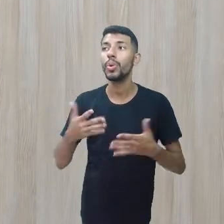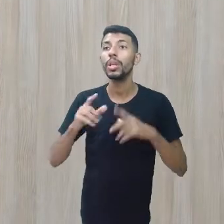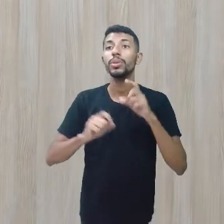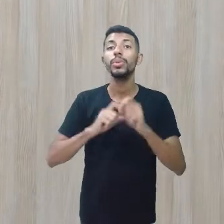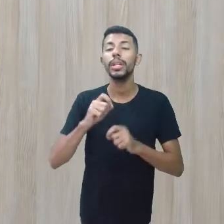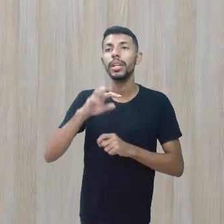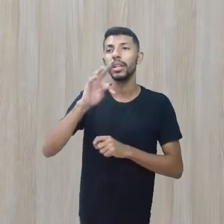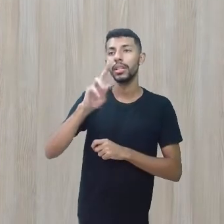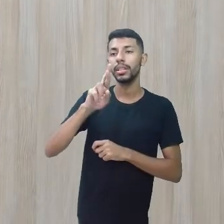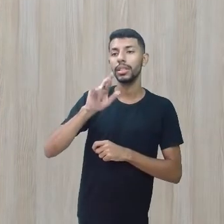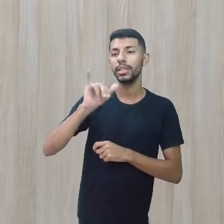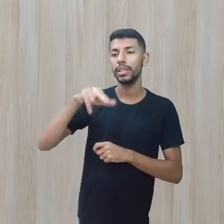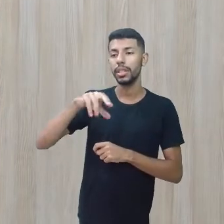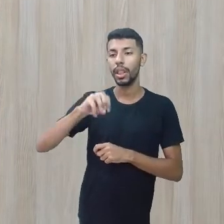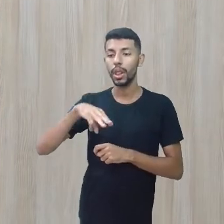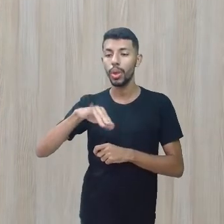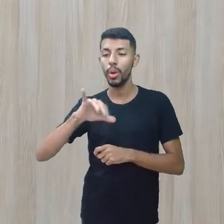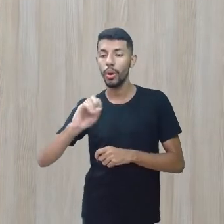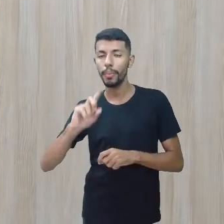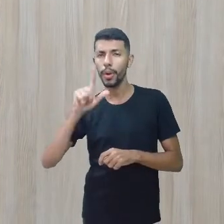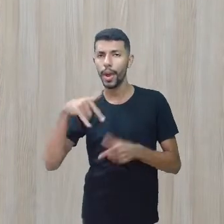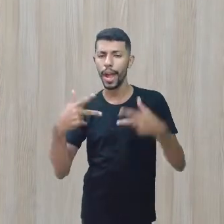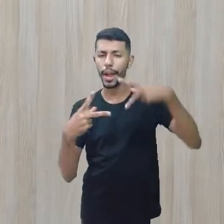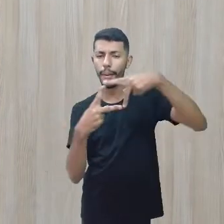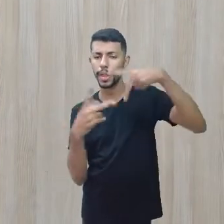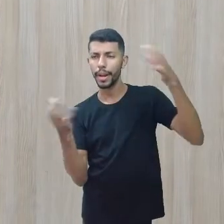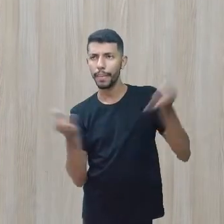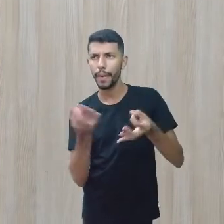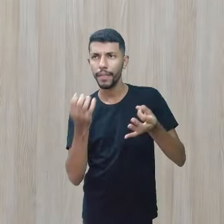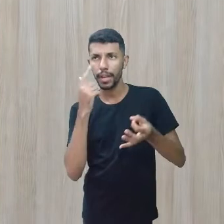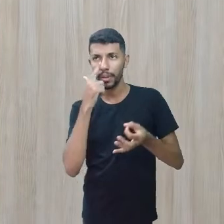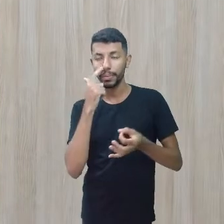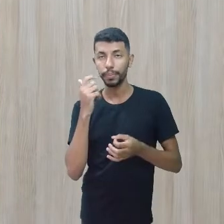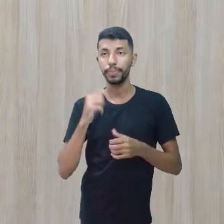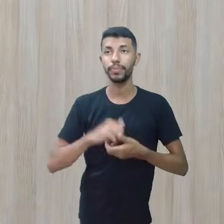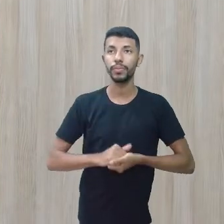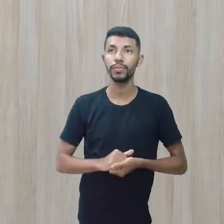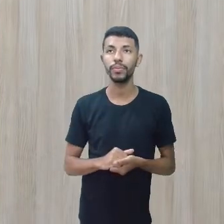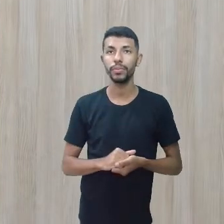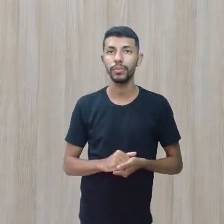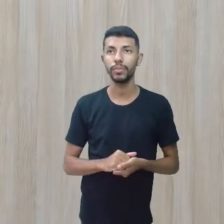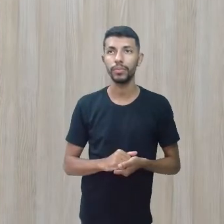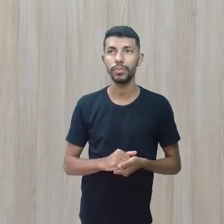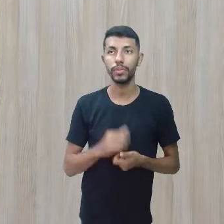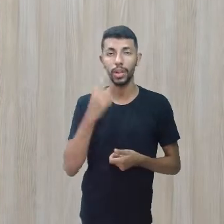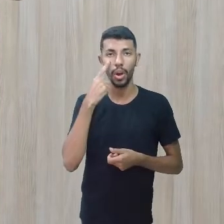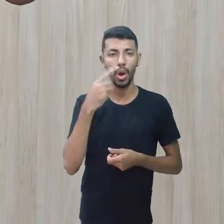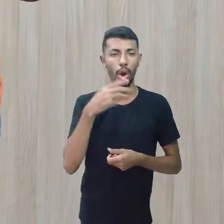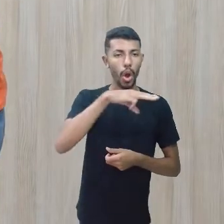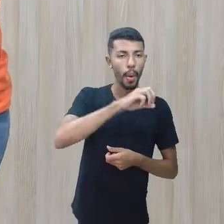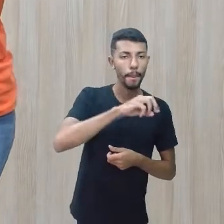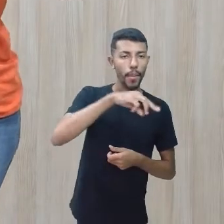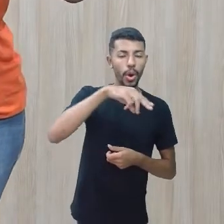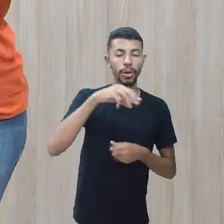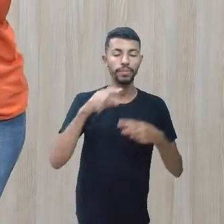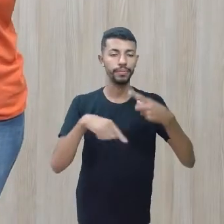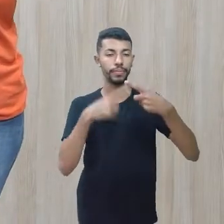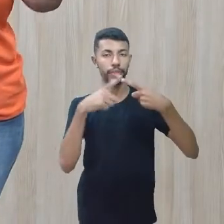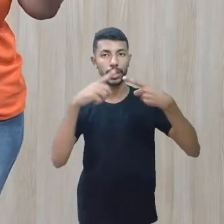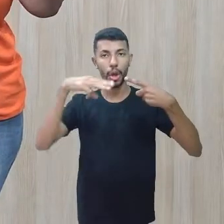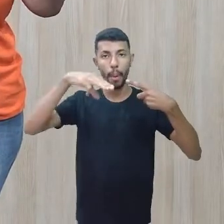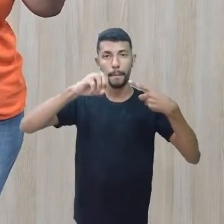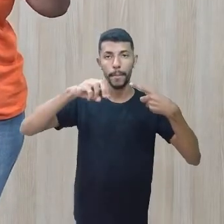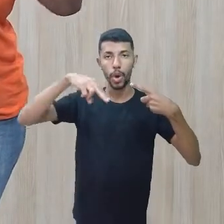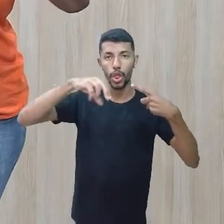trinômio é um quadrado perfeito? Quando os 3 termos, né, um monômio é um termo só, binômio, 2 termos, trinômio,